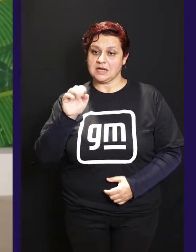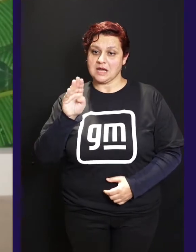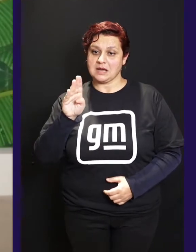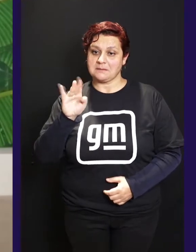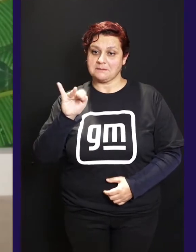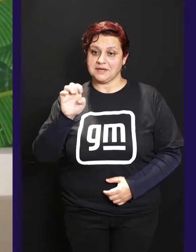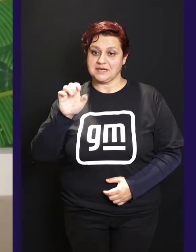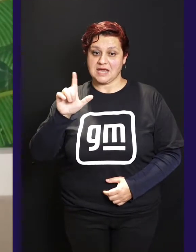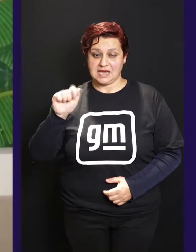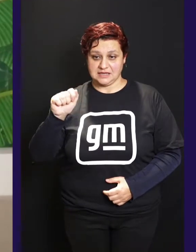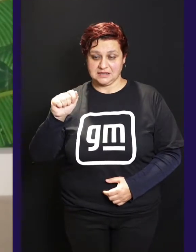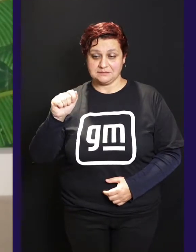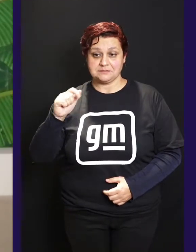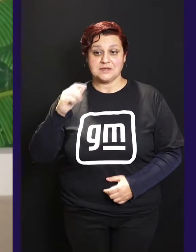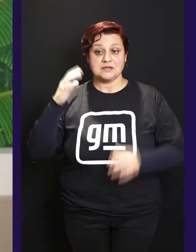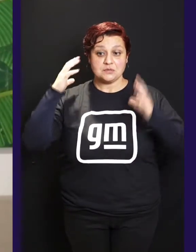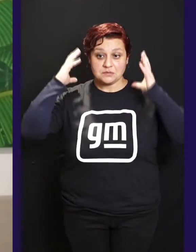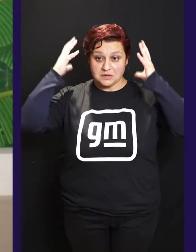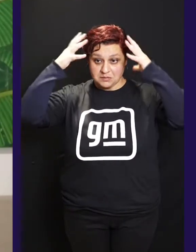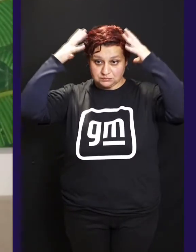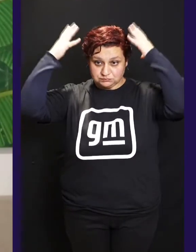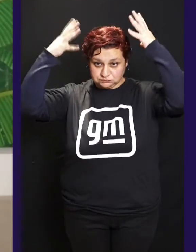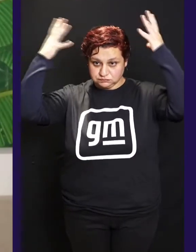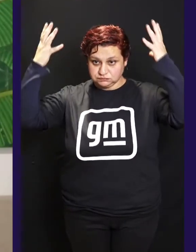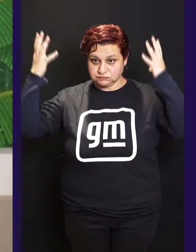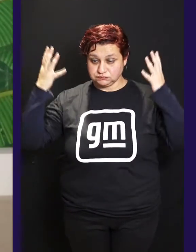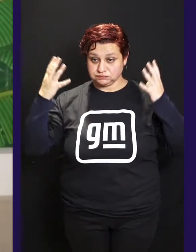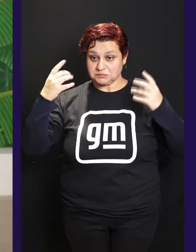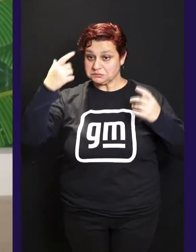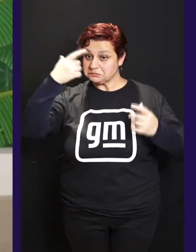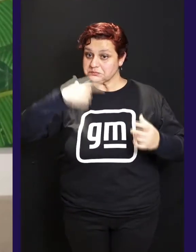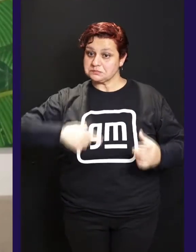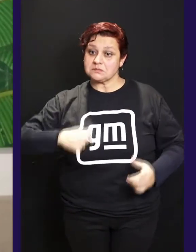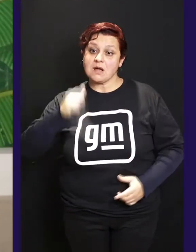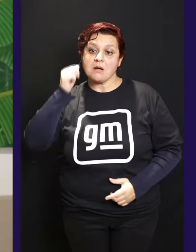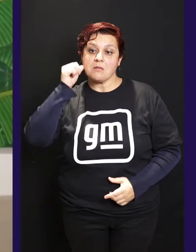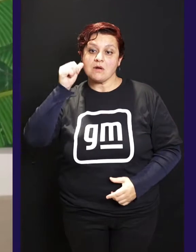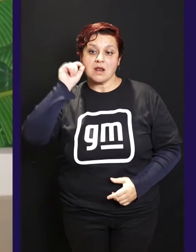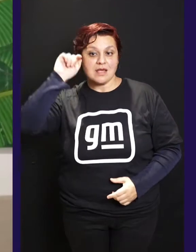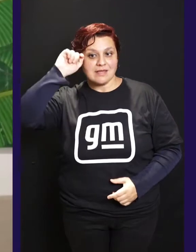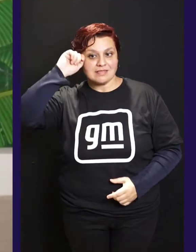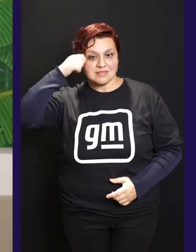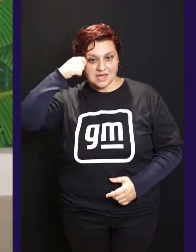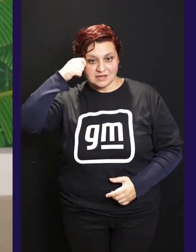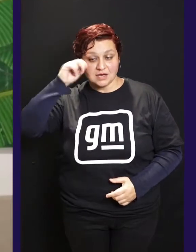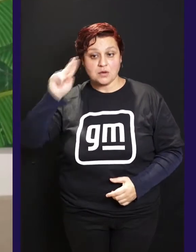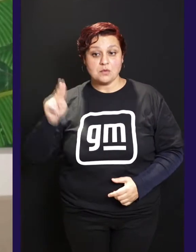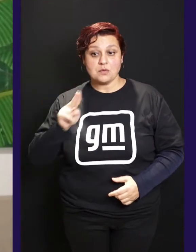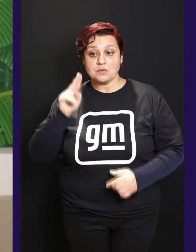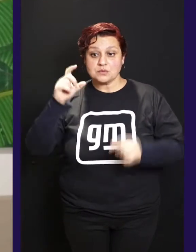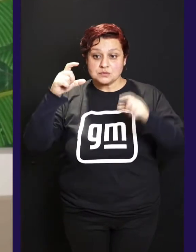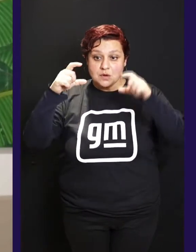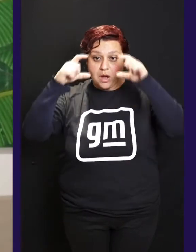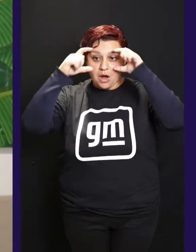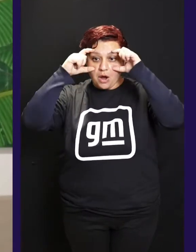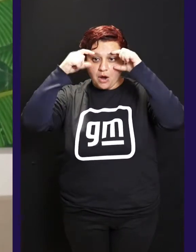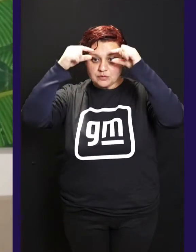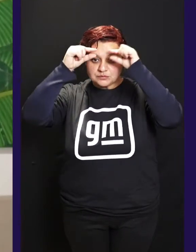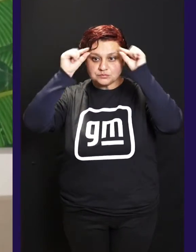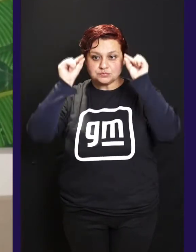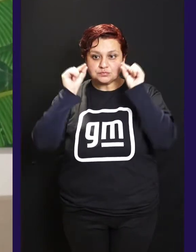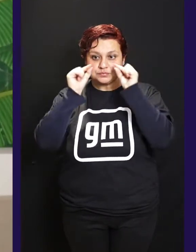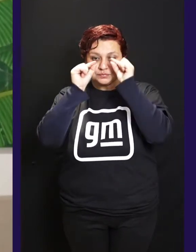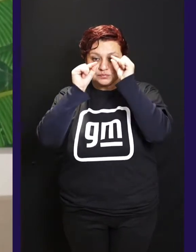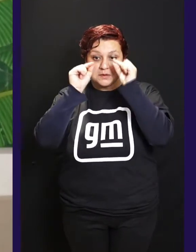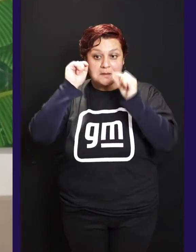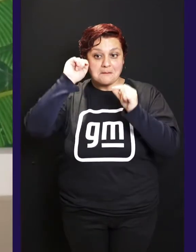eu tô com o cabelo Black Power, eu sou uma mulher negra, tô usando óculos pretos com